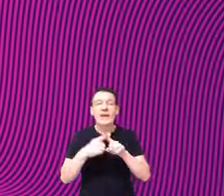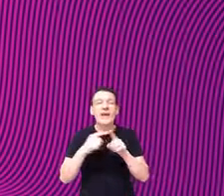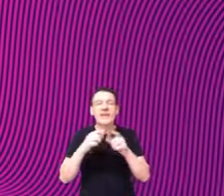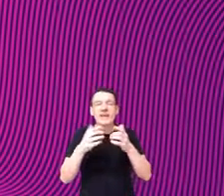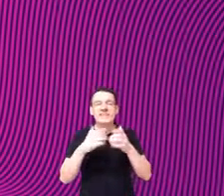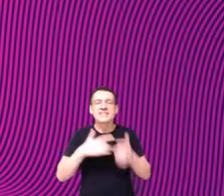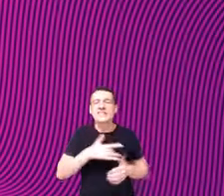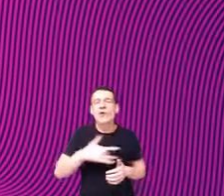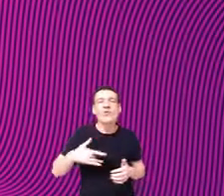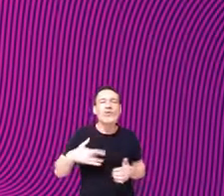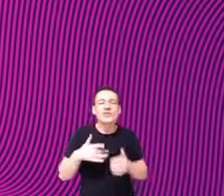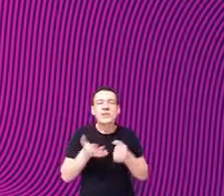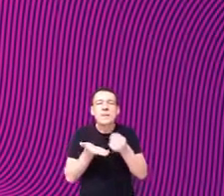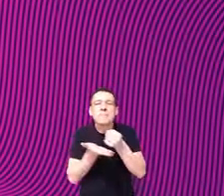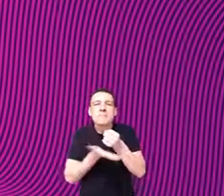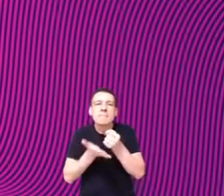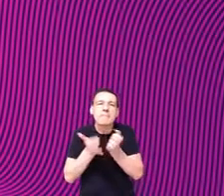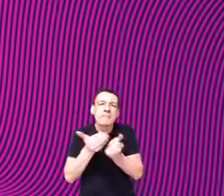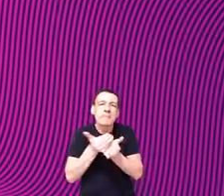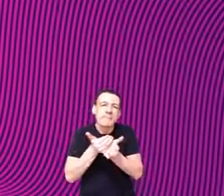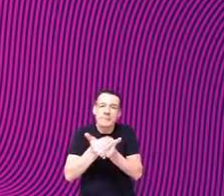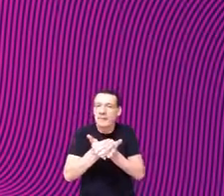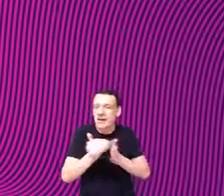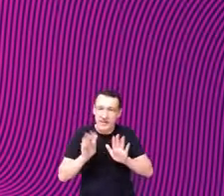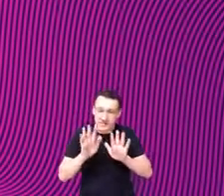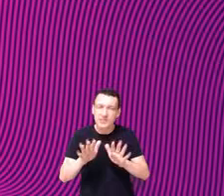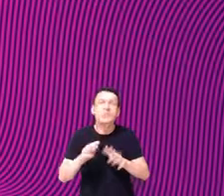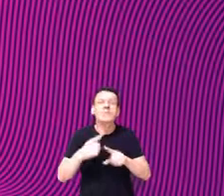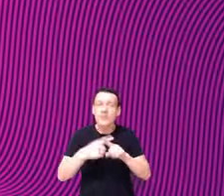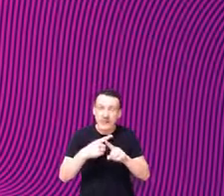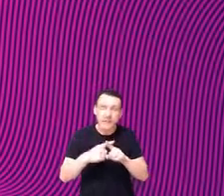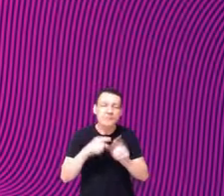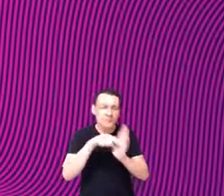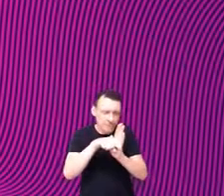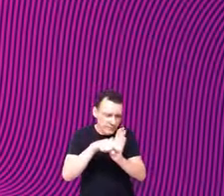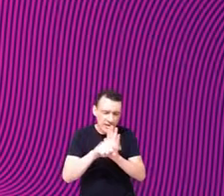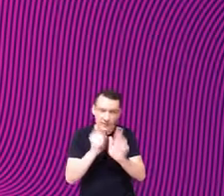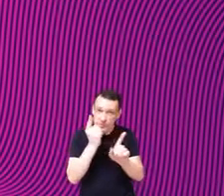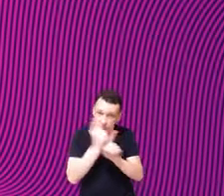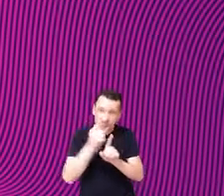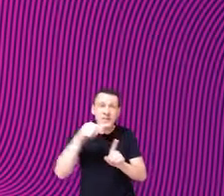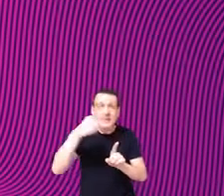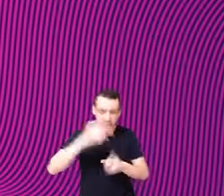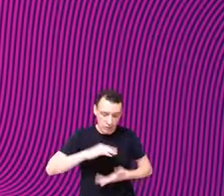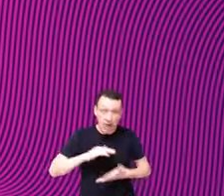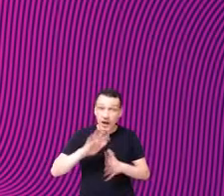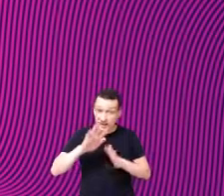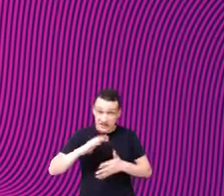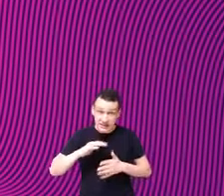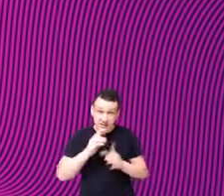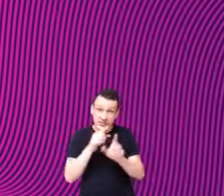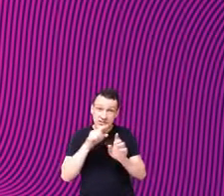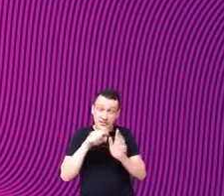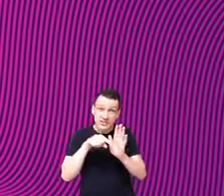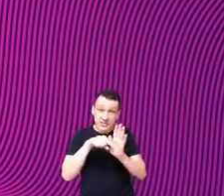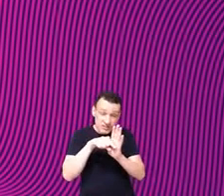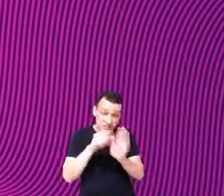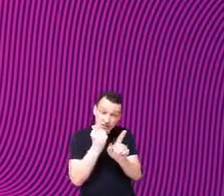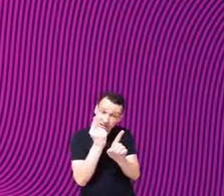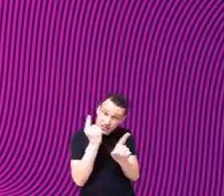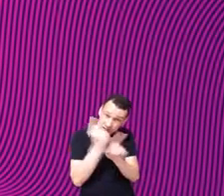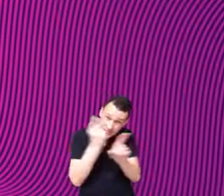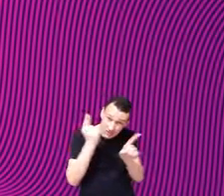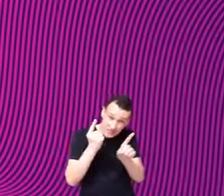pecando, porque até que dialisar e transplantar, a gente tem uma expertise bem instalada. O problema é você chegar a um